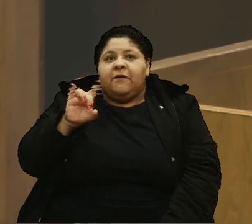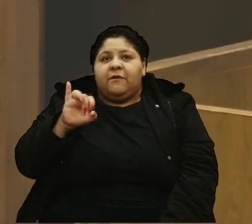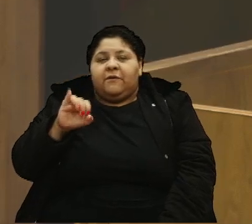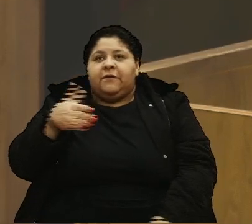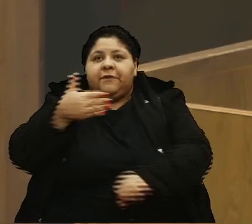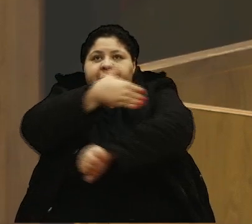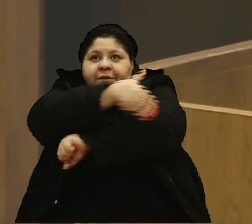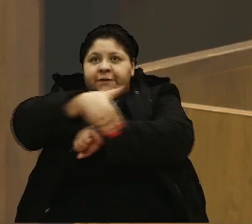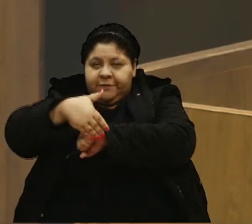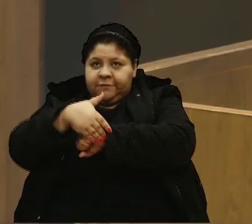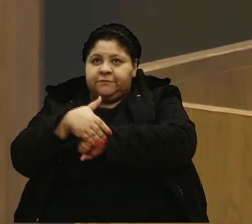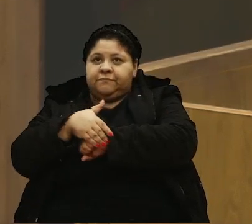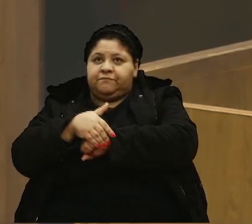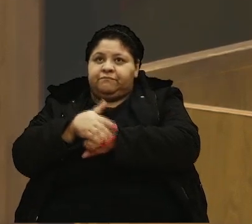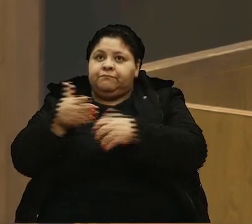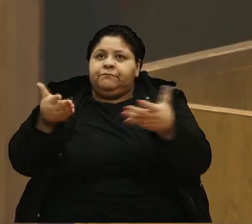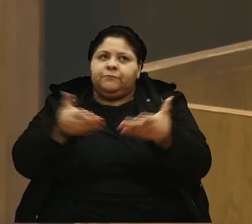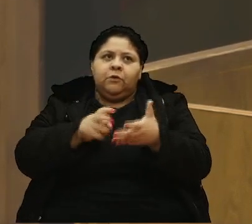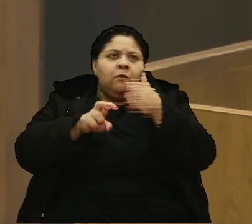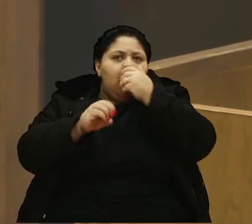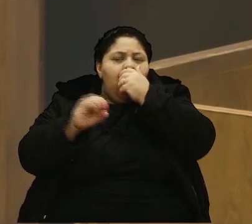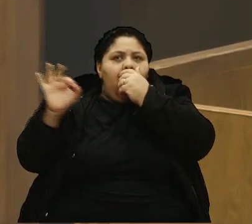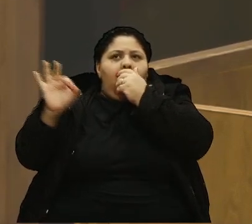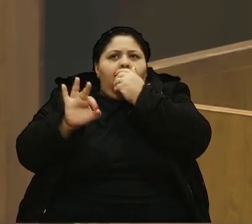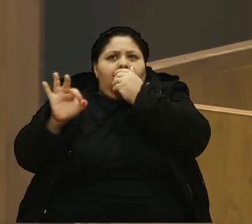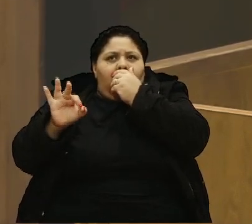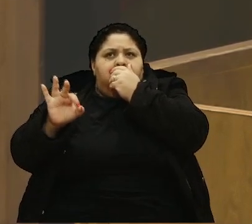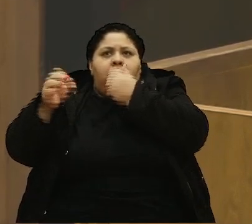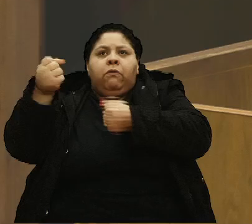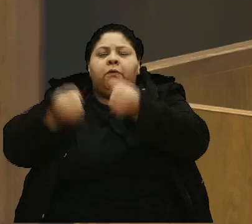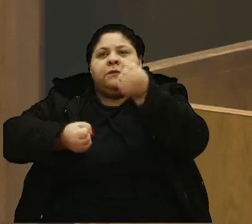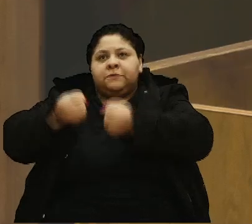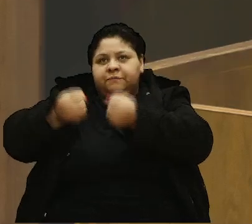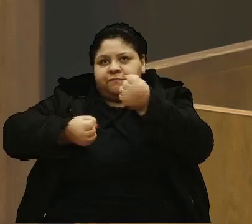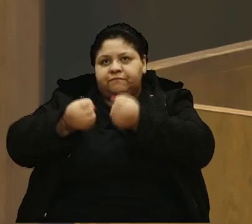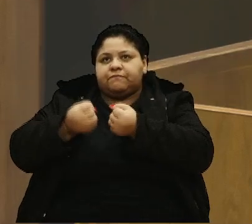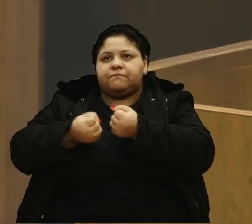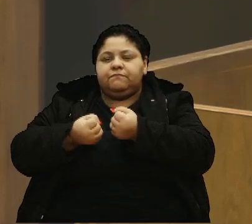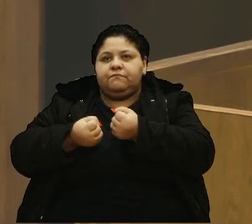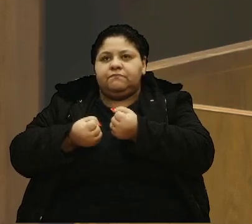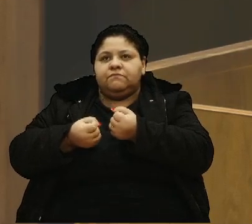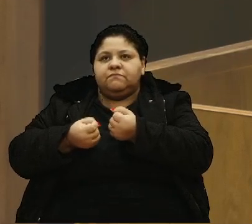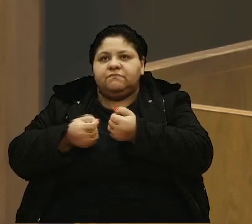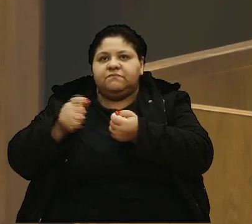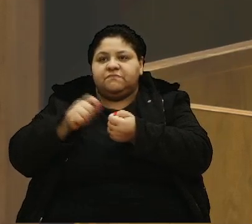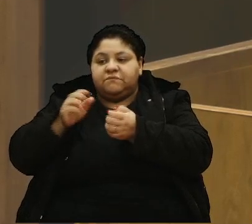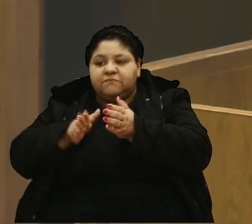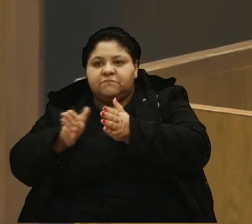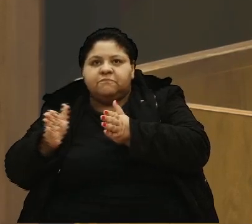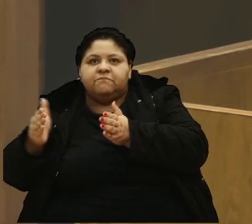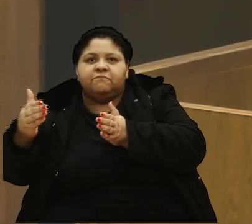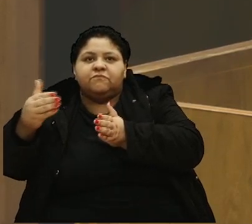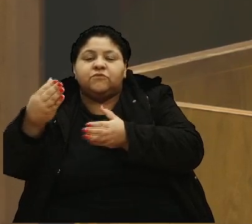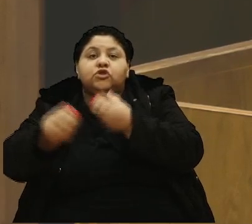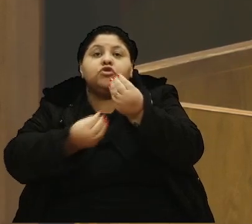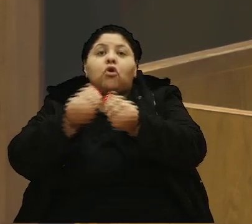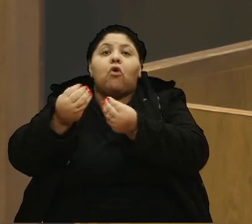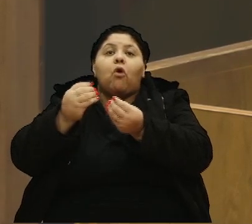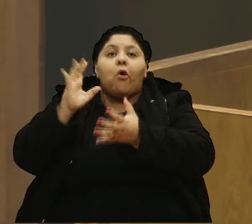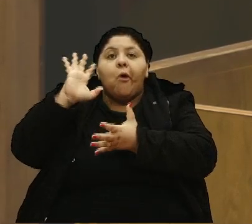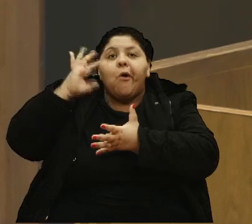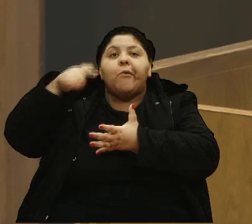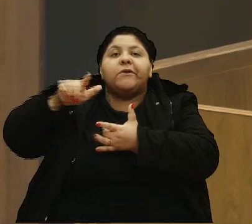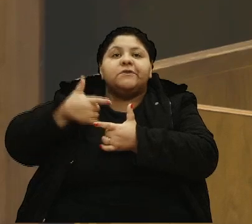rua que, digamos que 50% dos veículos que sobem a Sinimbu fazem a conversão à direita. Como que você resolve